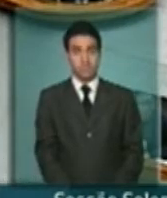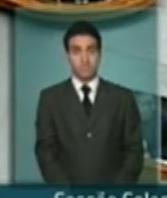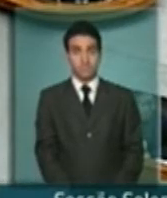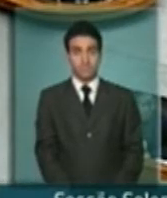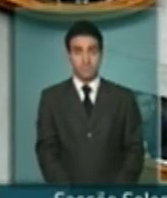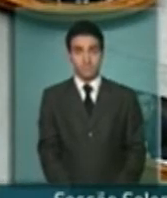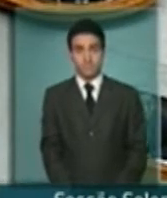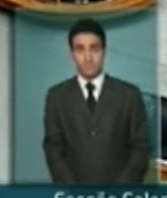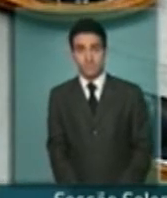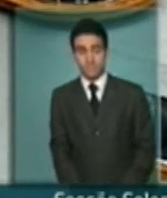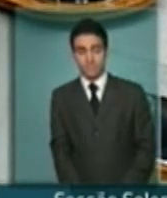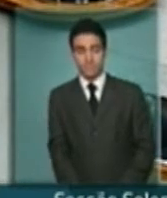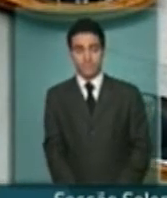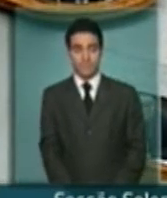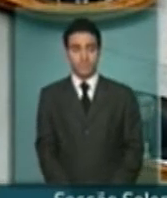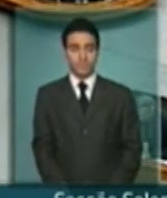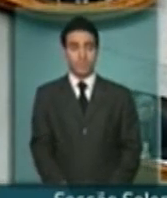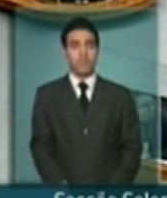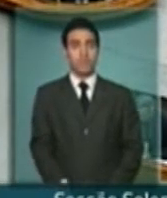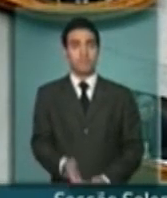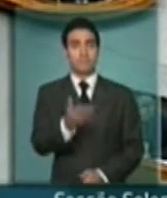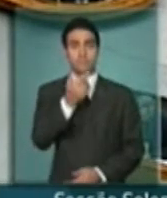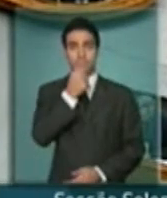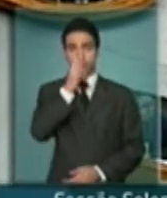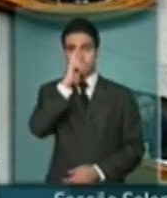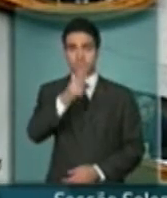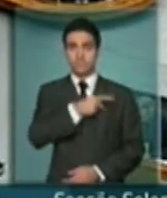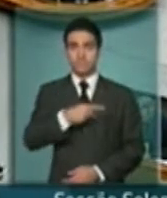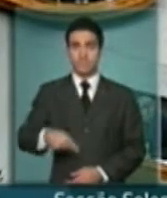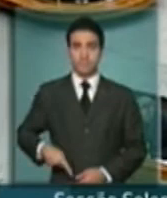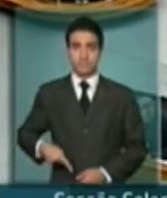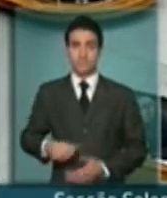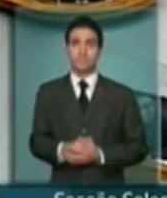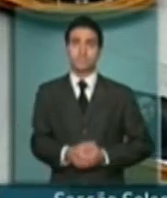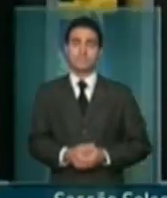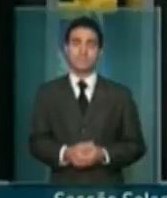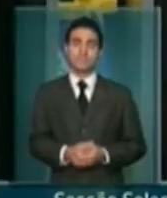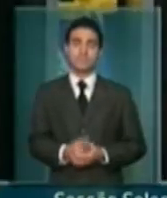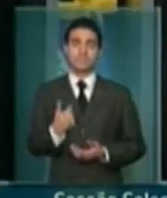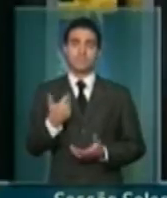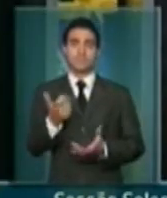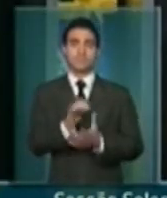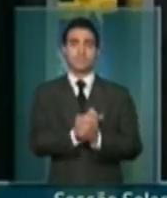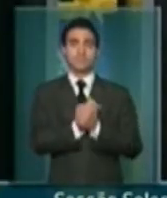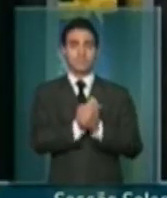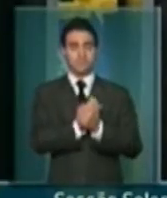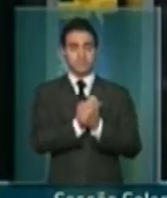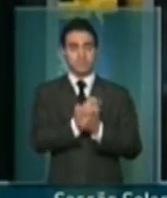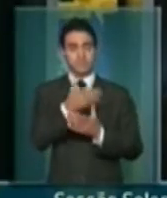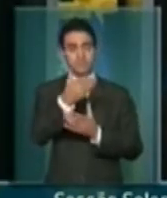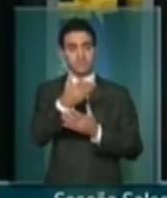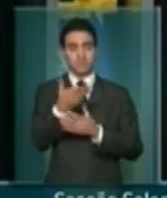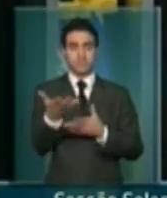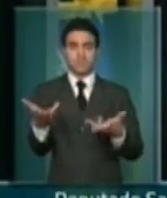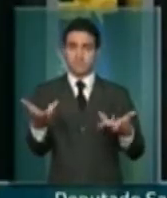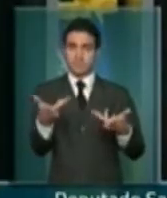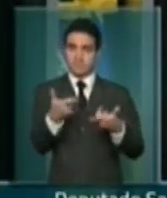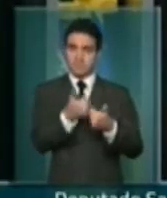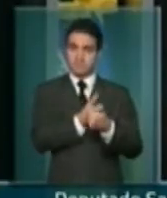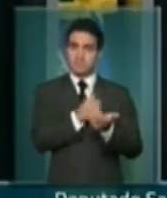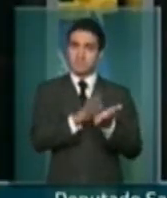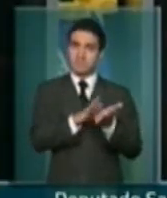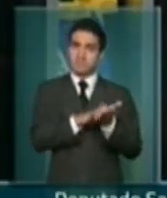Senhor presidente, antes de tudo, meus cumprimentos pela brilhante